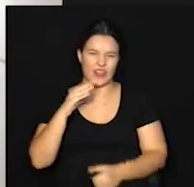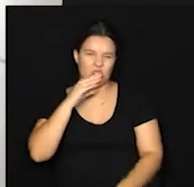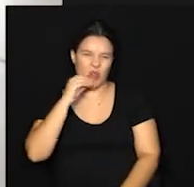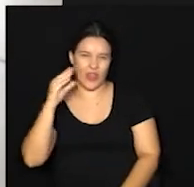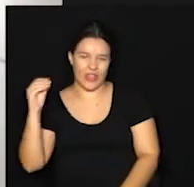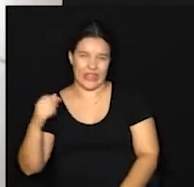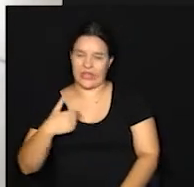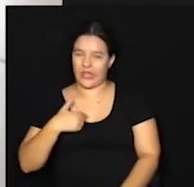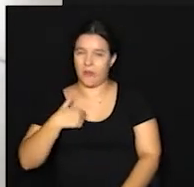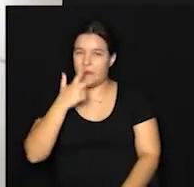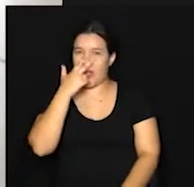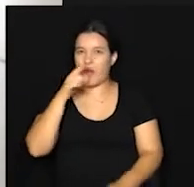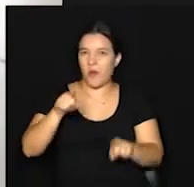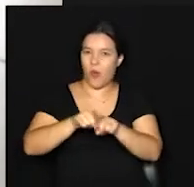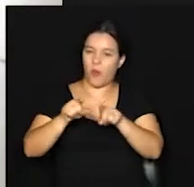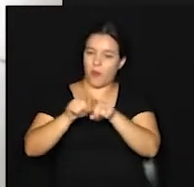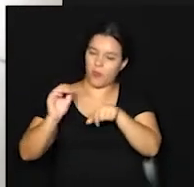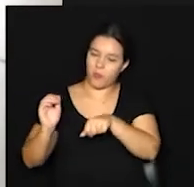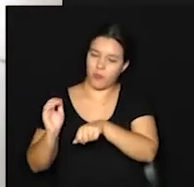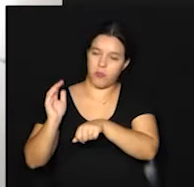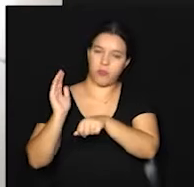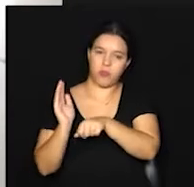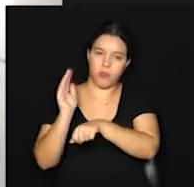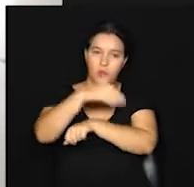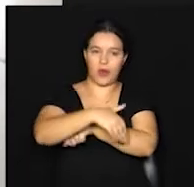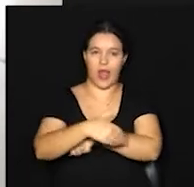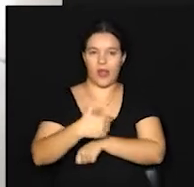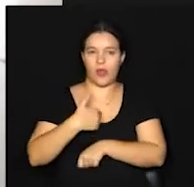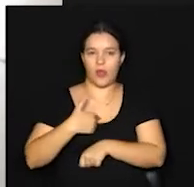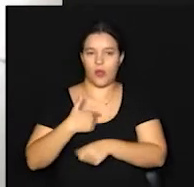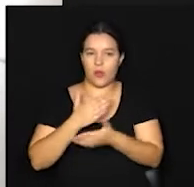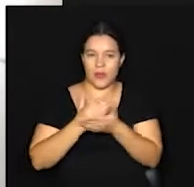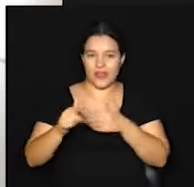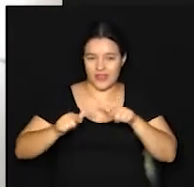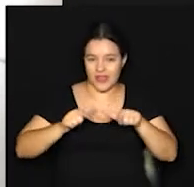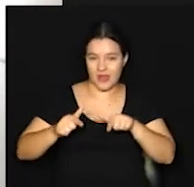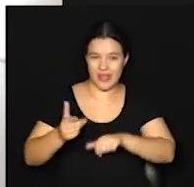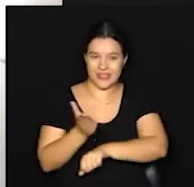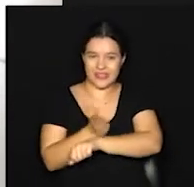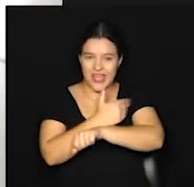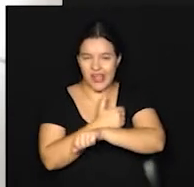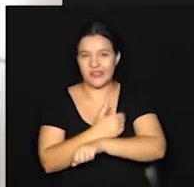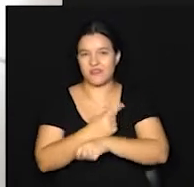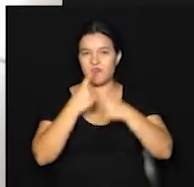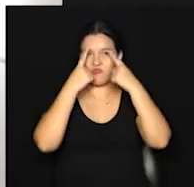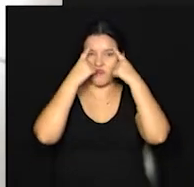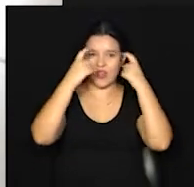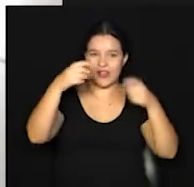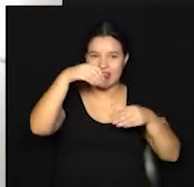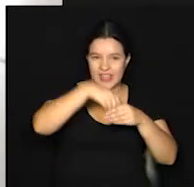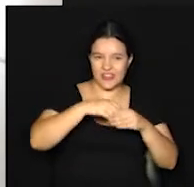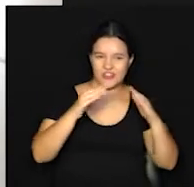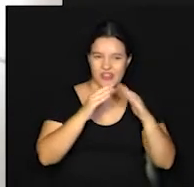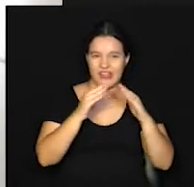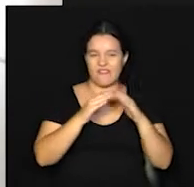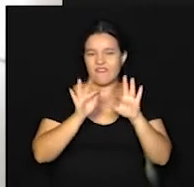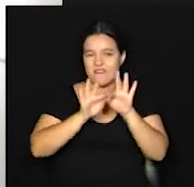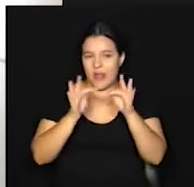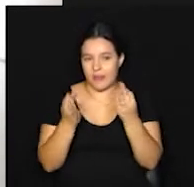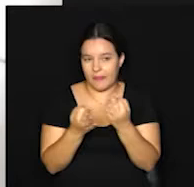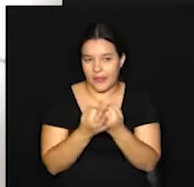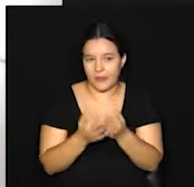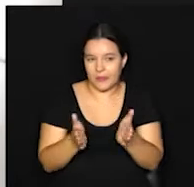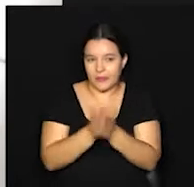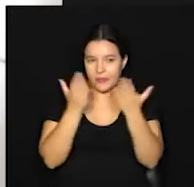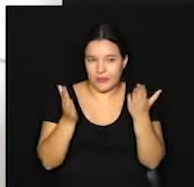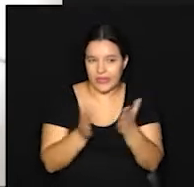Pelas questões, né, tive que começar a trabalhar muito cedo, tinha questão de violência em casa, de família humilde, então